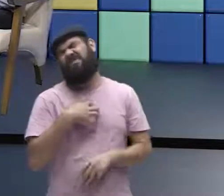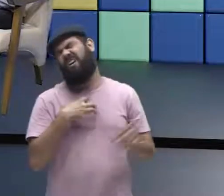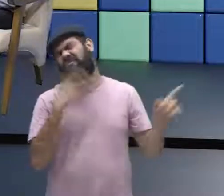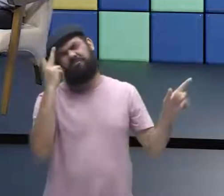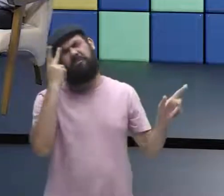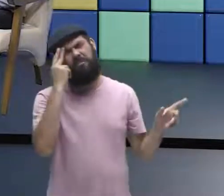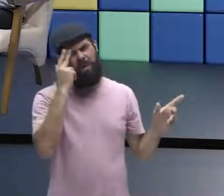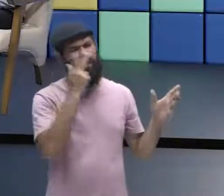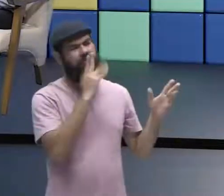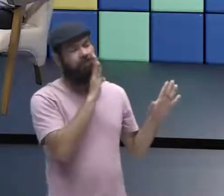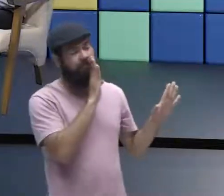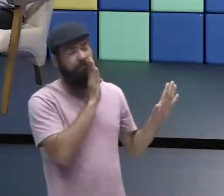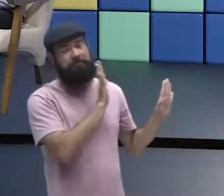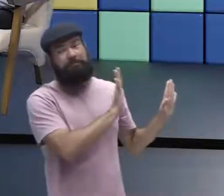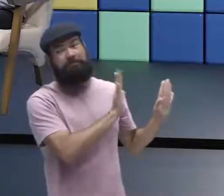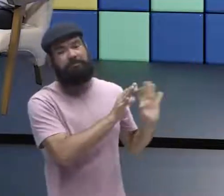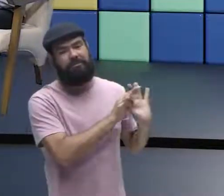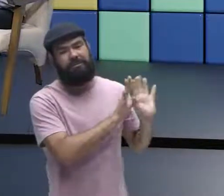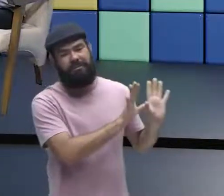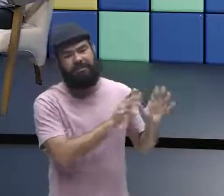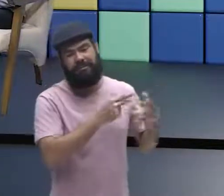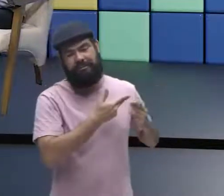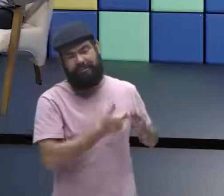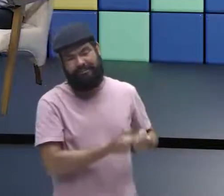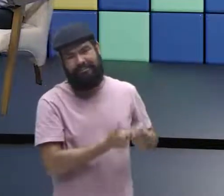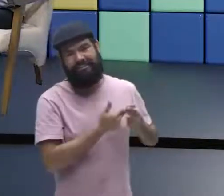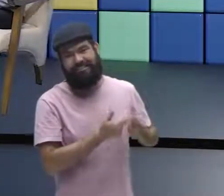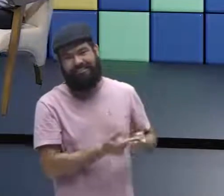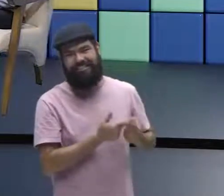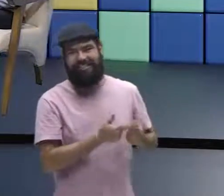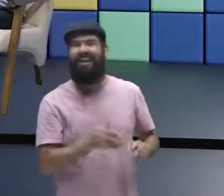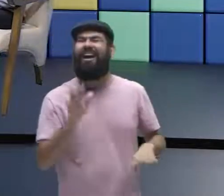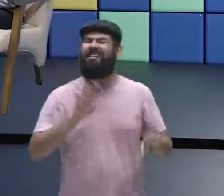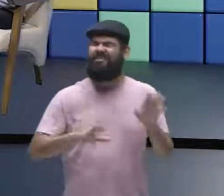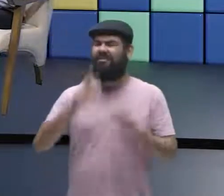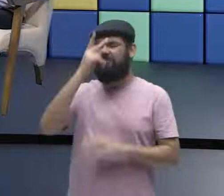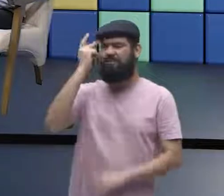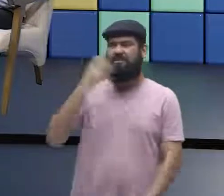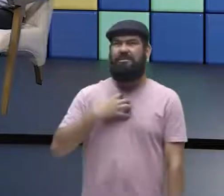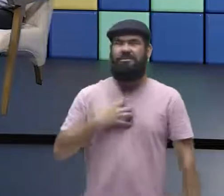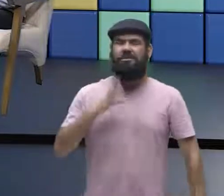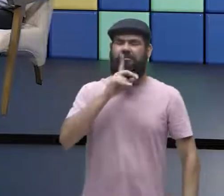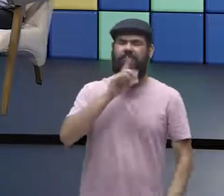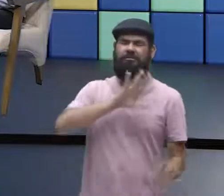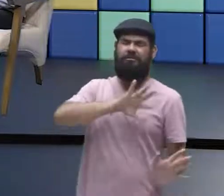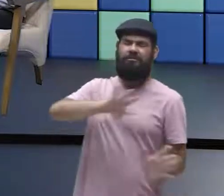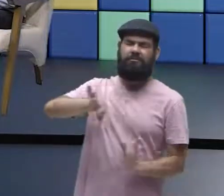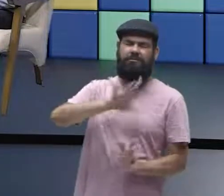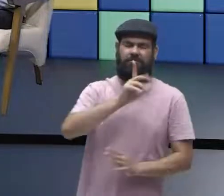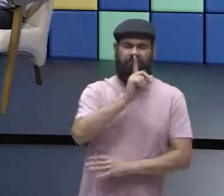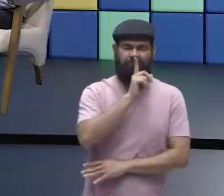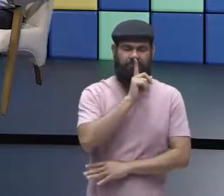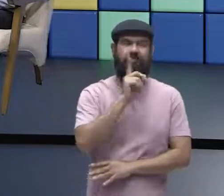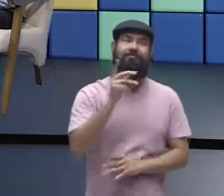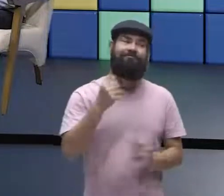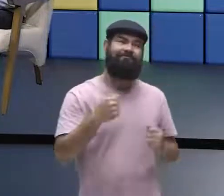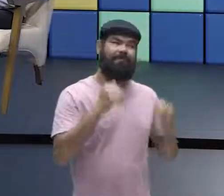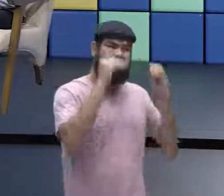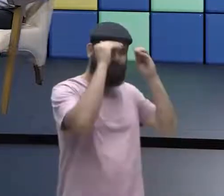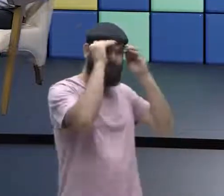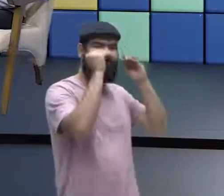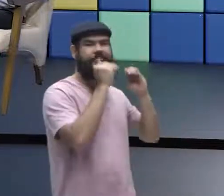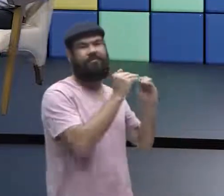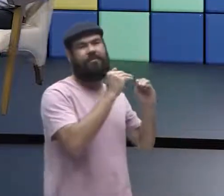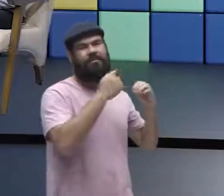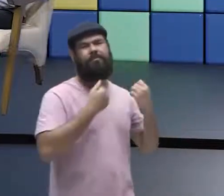deixar ela ali no cantinho dela, né? Que às vezes ela quer esse momento de recolhimento, né? Então a gente tem que